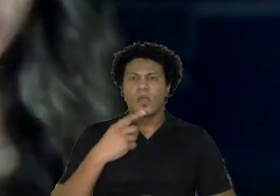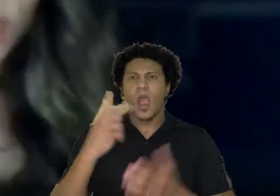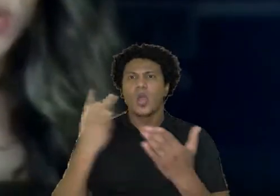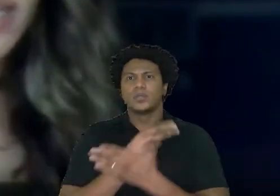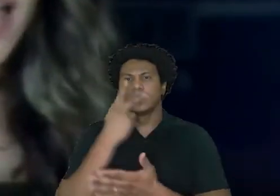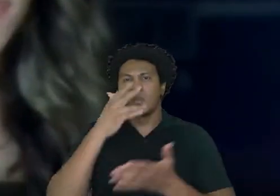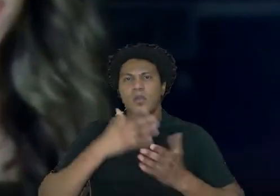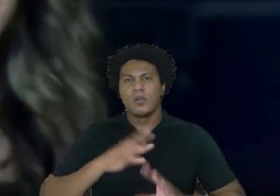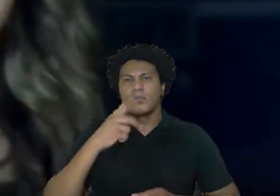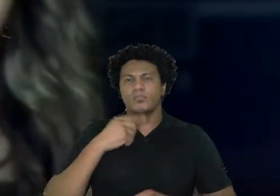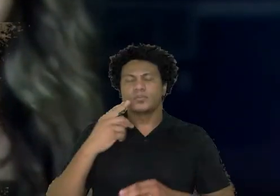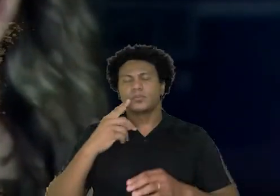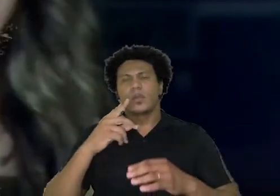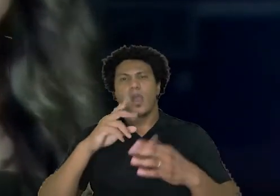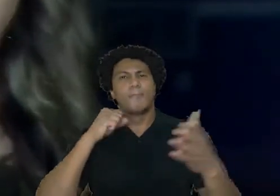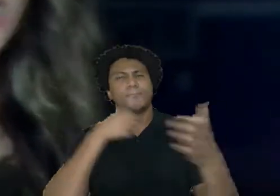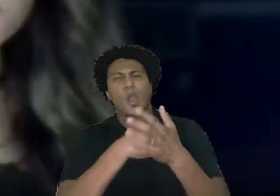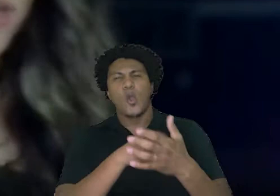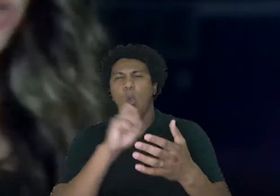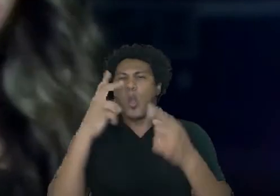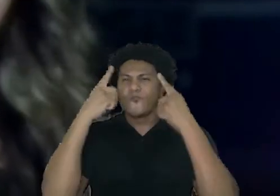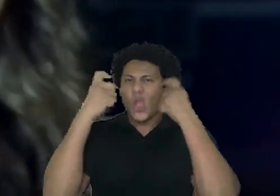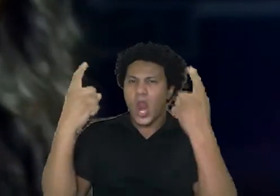outra coisa, o futuro é DEF.